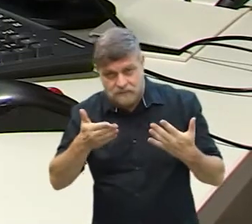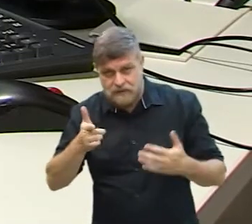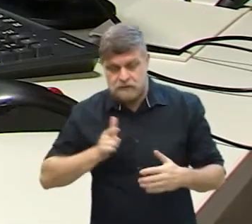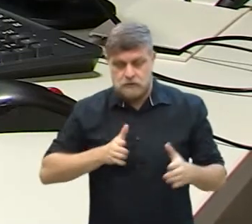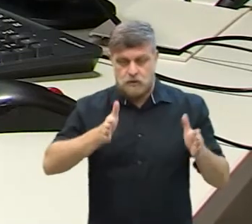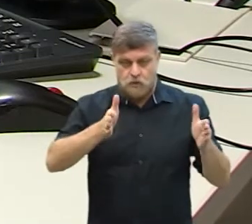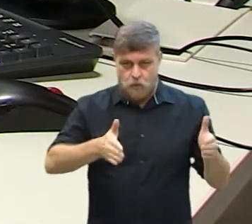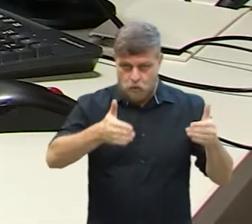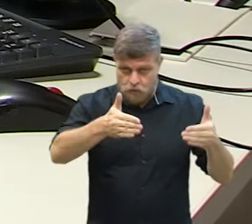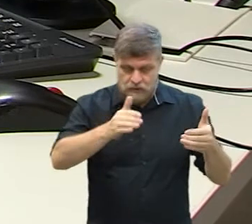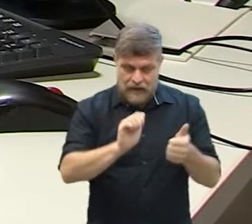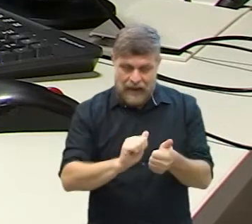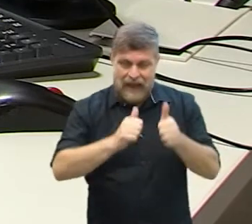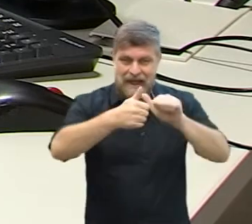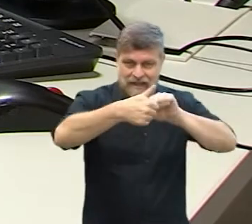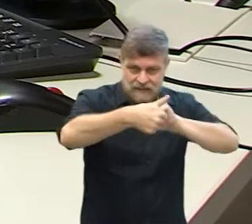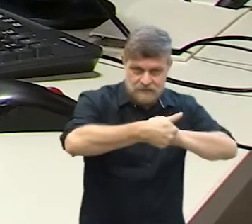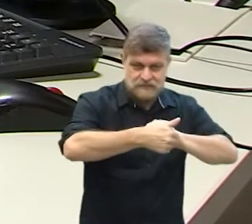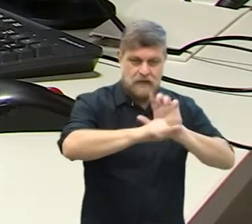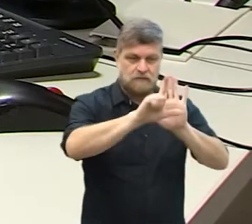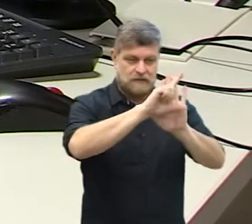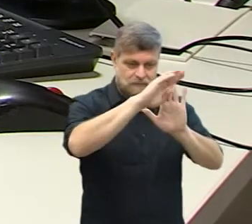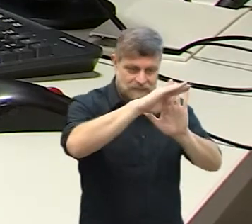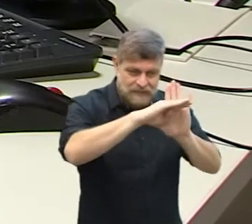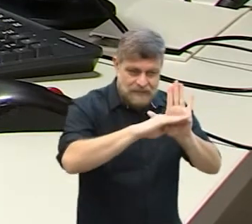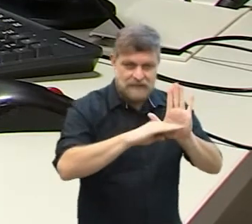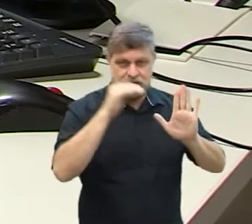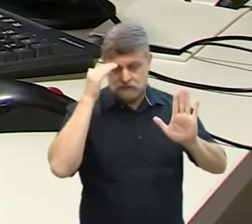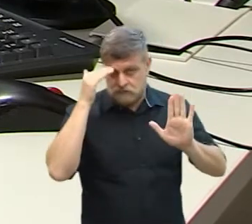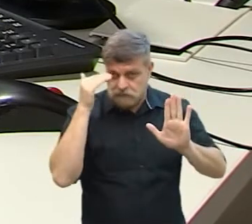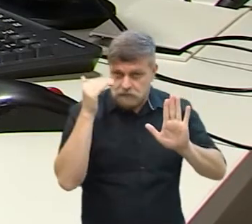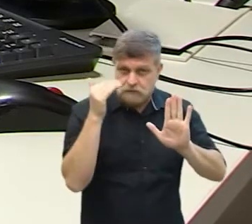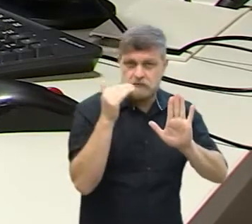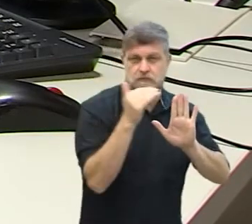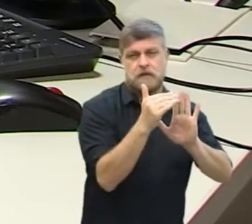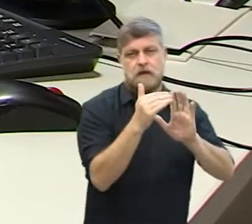com uma adequação do espaço, dentro da lei,